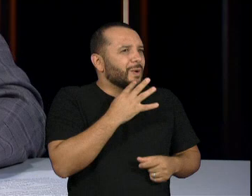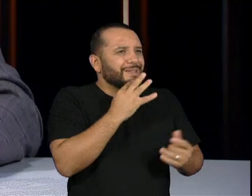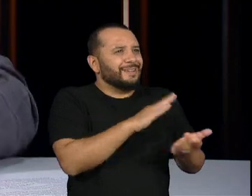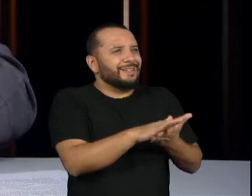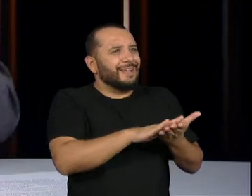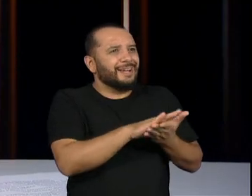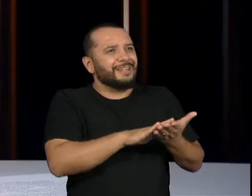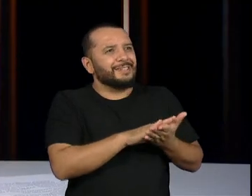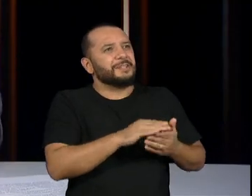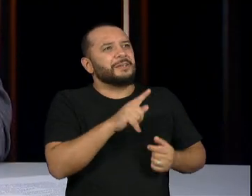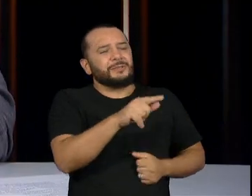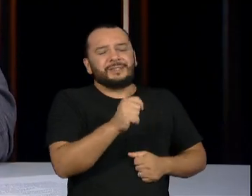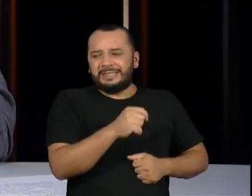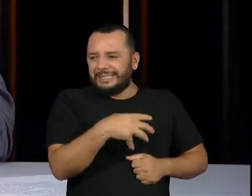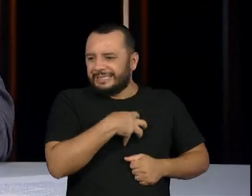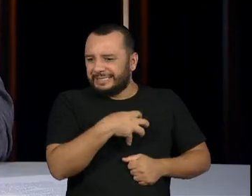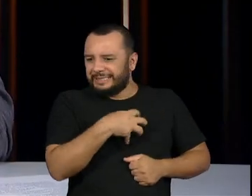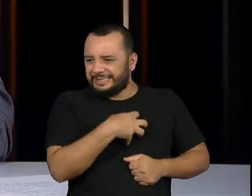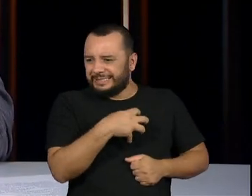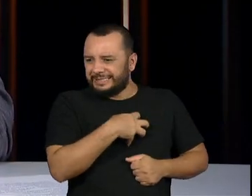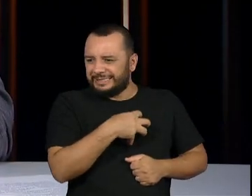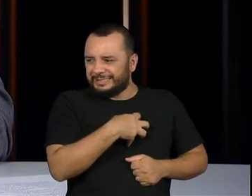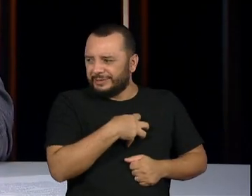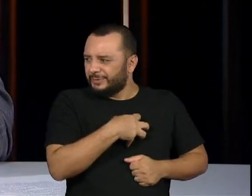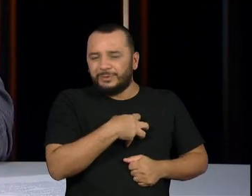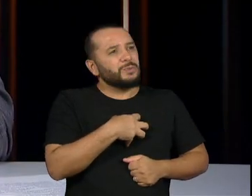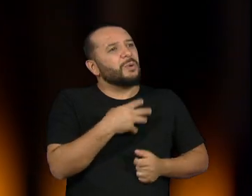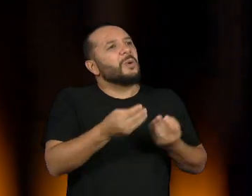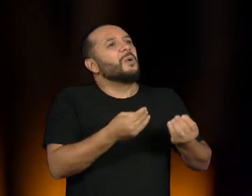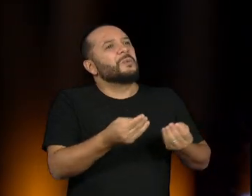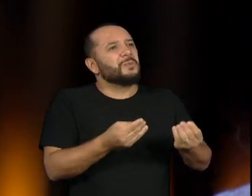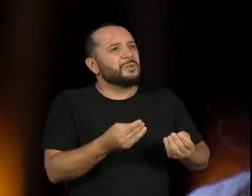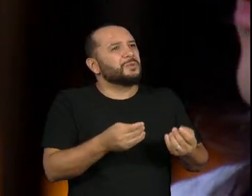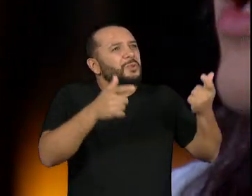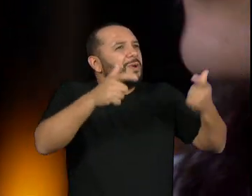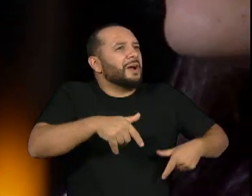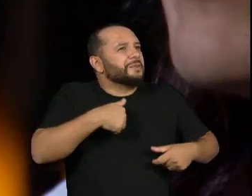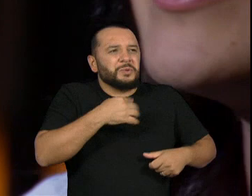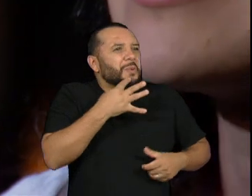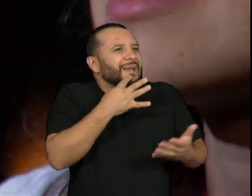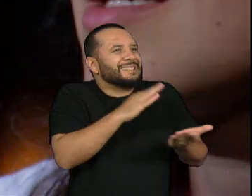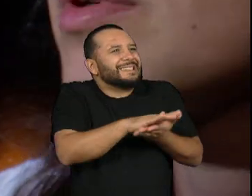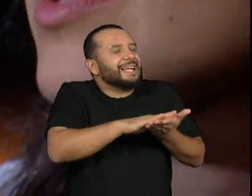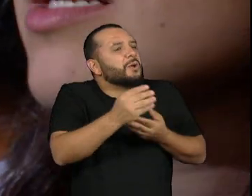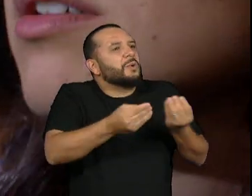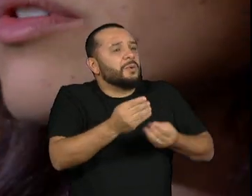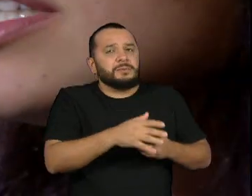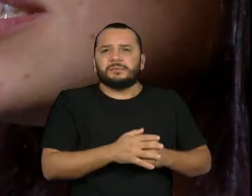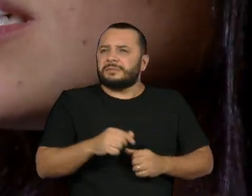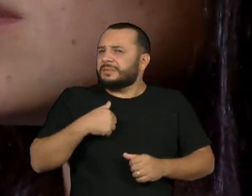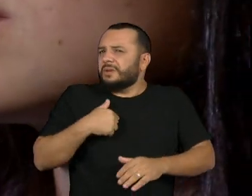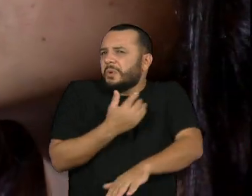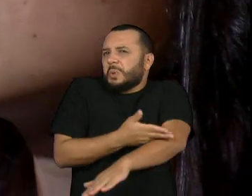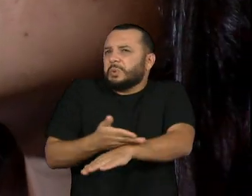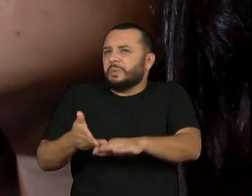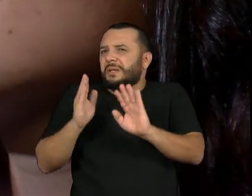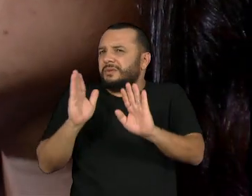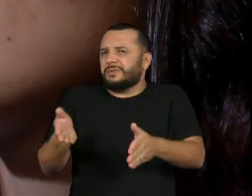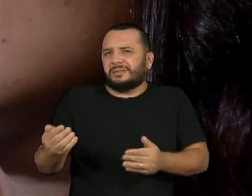ter esse tipo de situação? Acho que eu me acostumei a estar sempre em lugares que eu não conhecia.